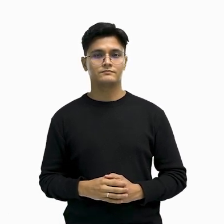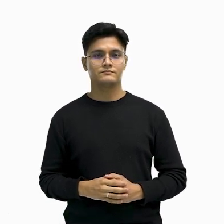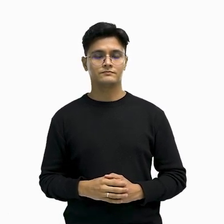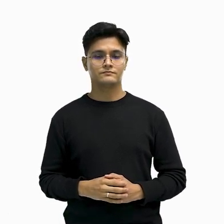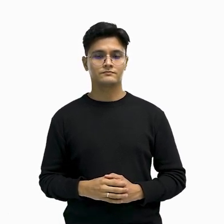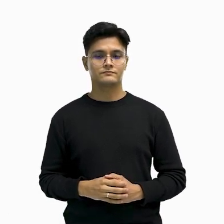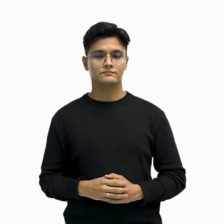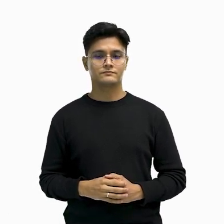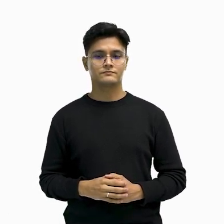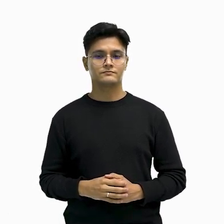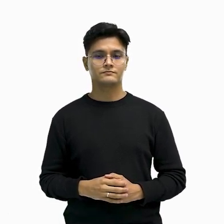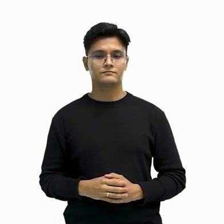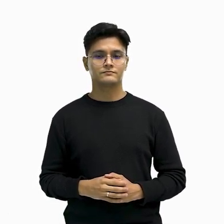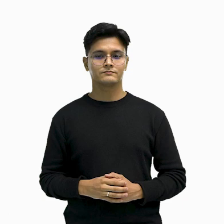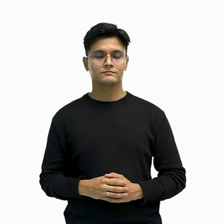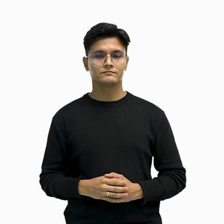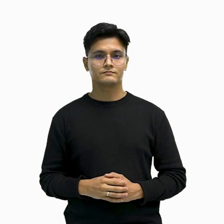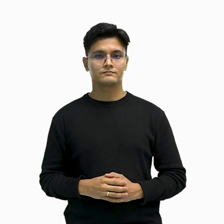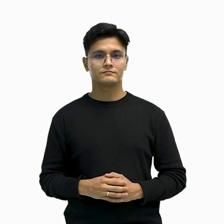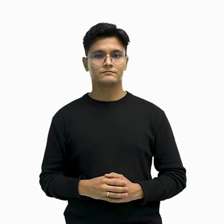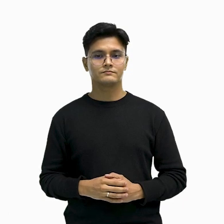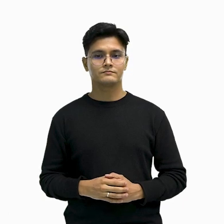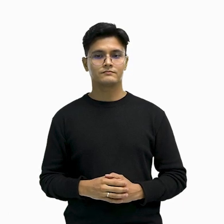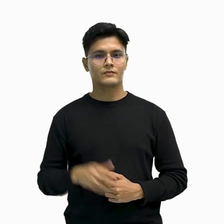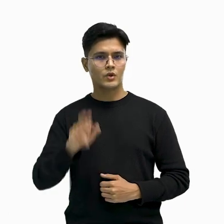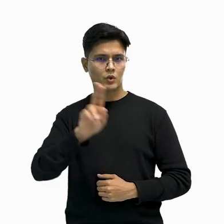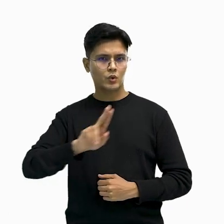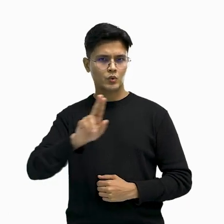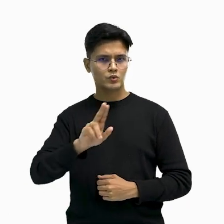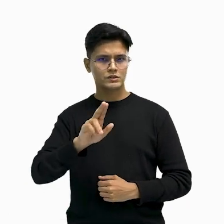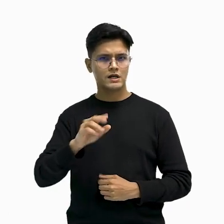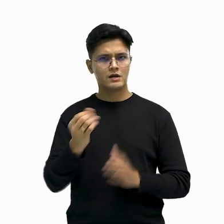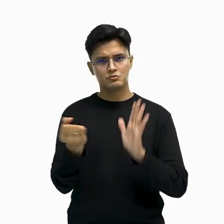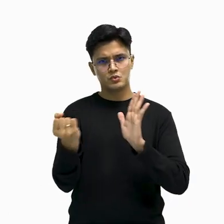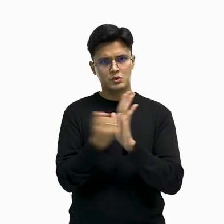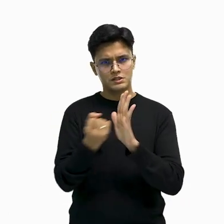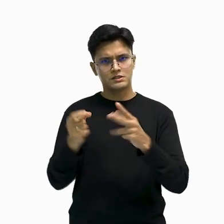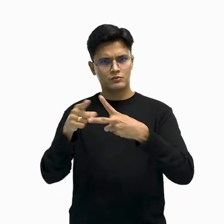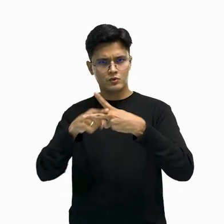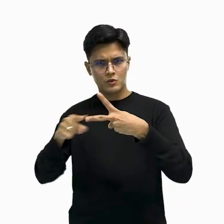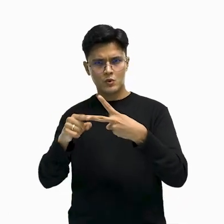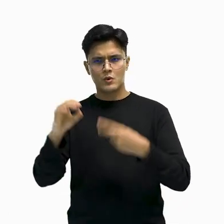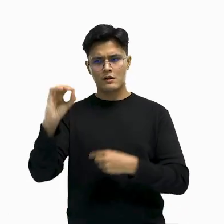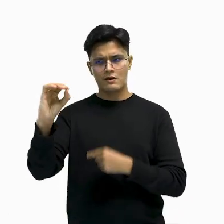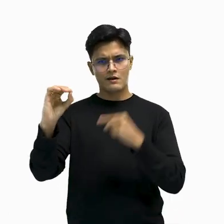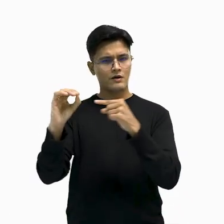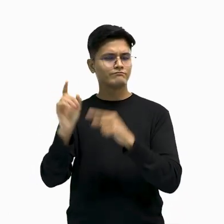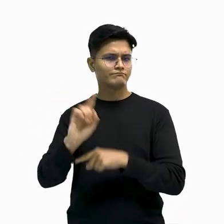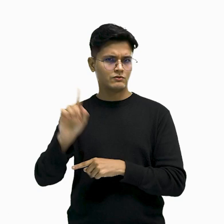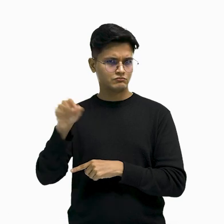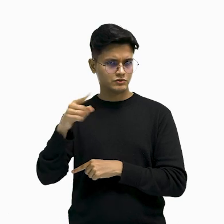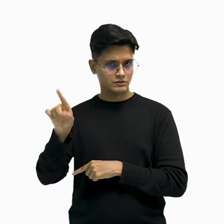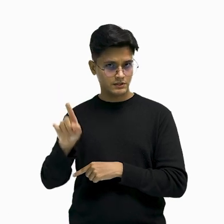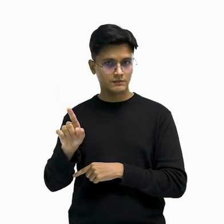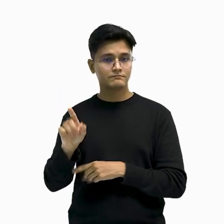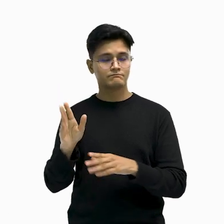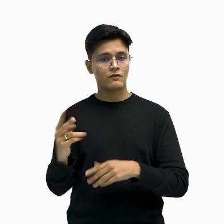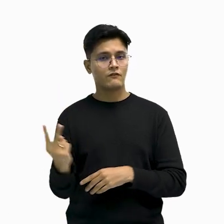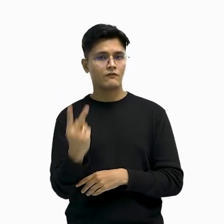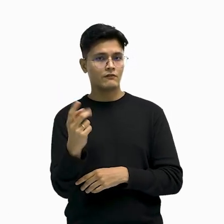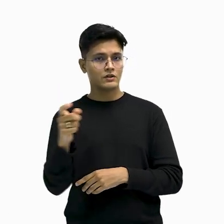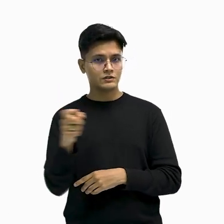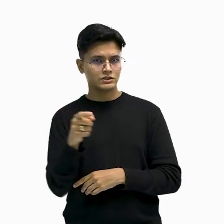colocar esse grau aqui, tá? Vamos tirar, vamos deixar somente o valor, porque esse valor de x